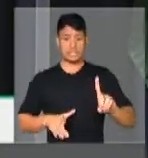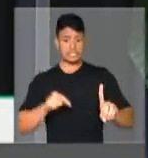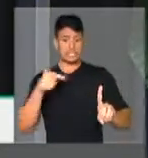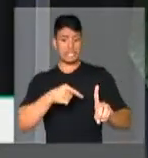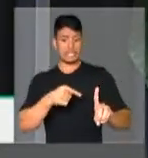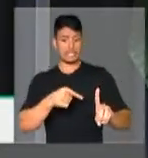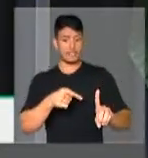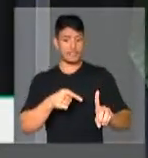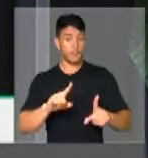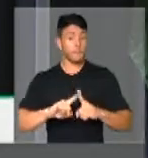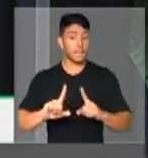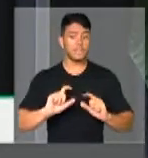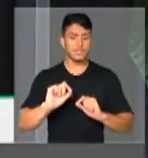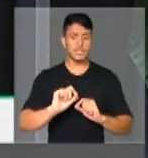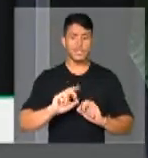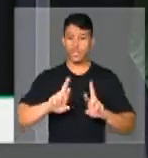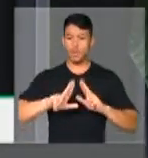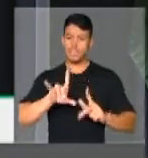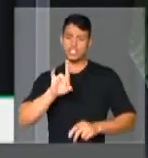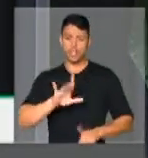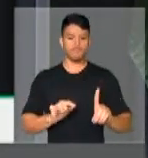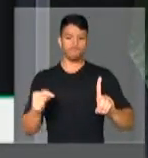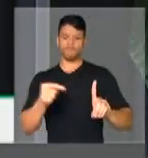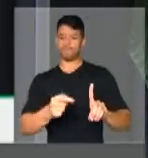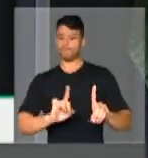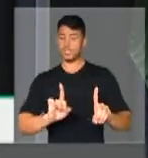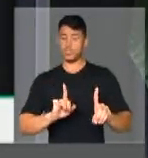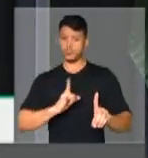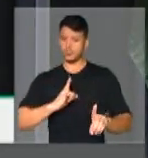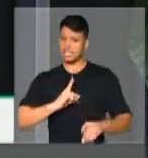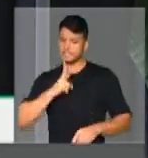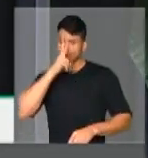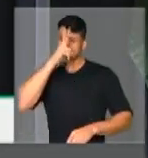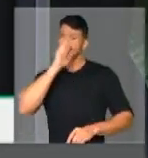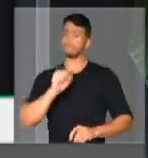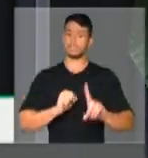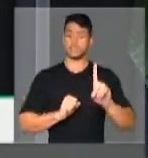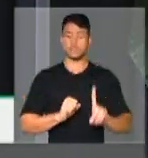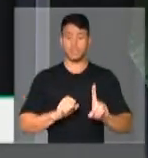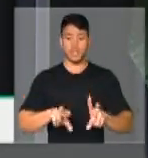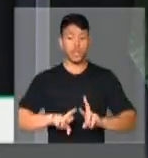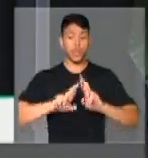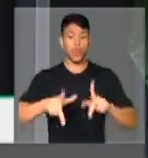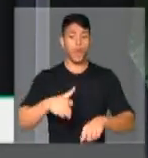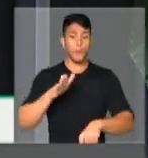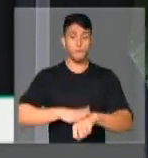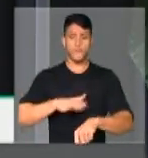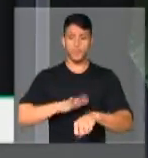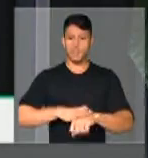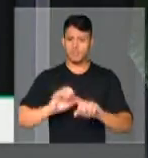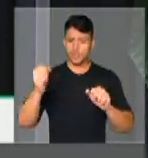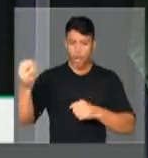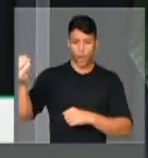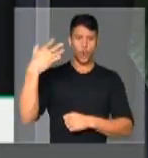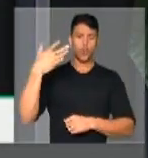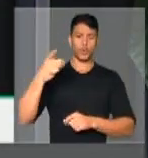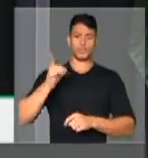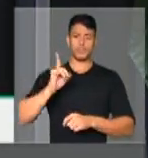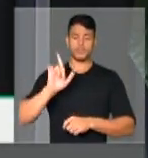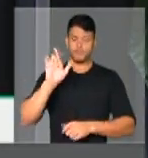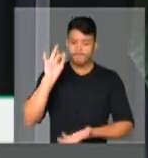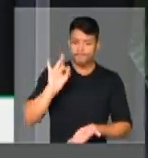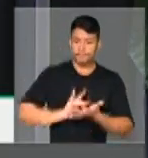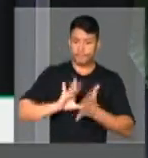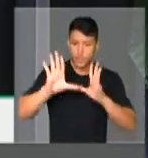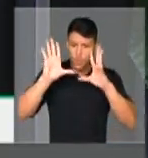é nem a direita, é a extrema-direita. E entendo que a era não será luminosa e sim sombria. Para